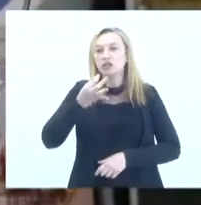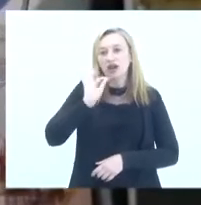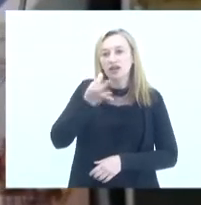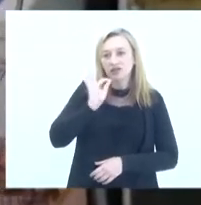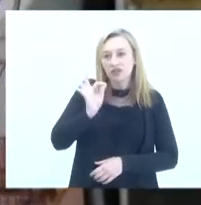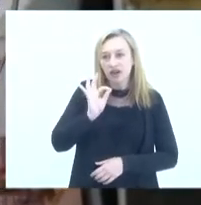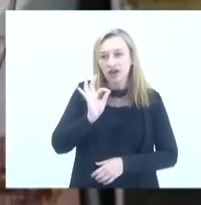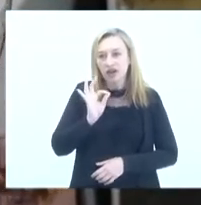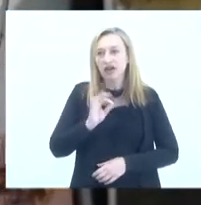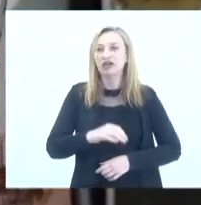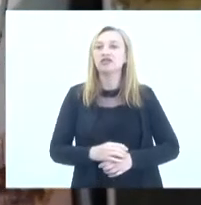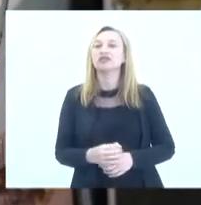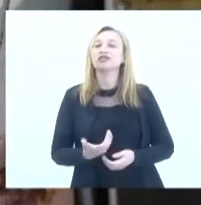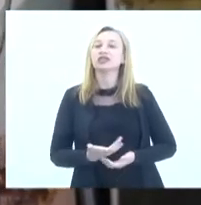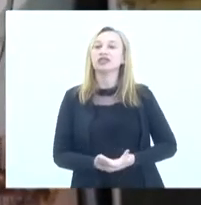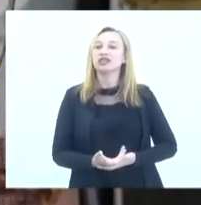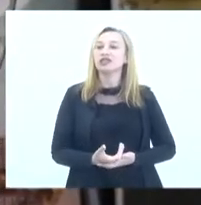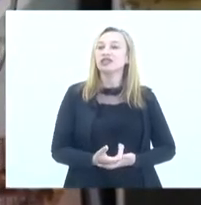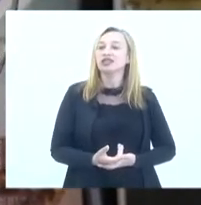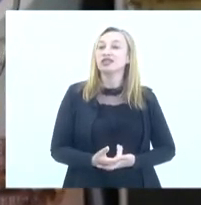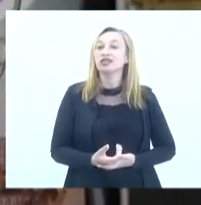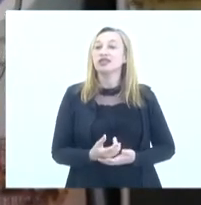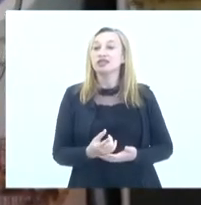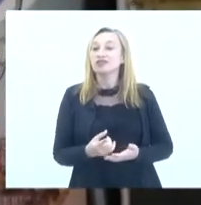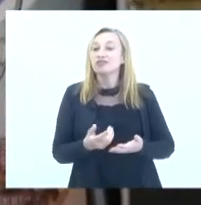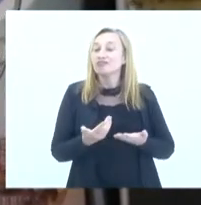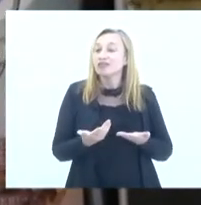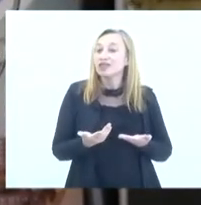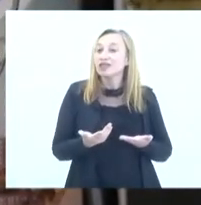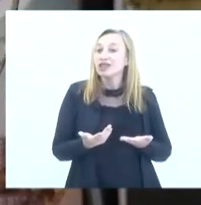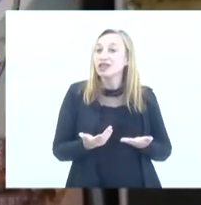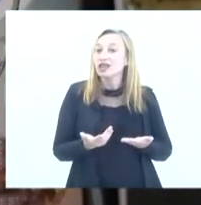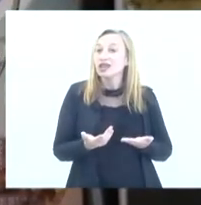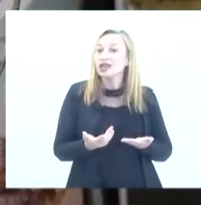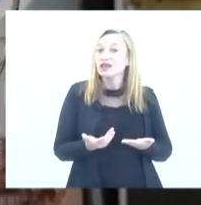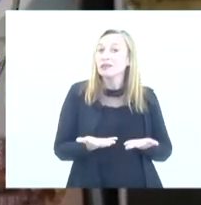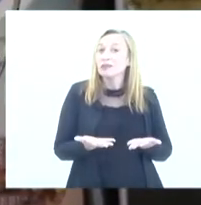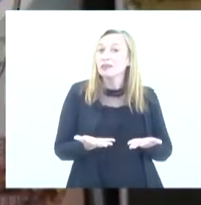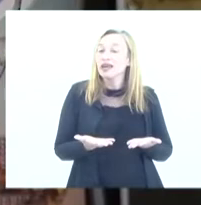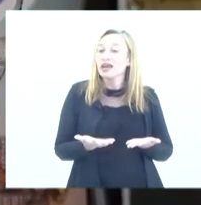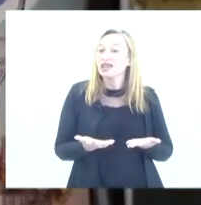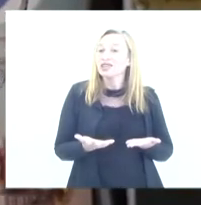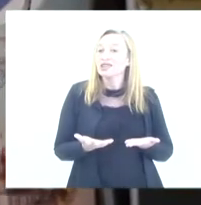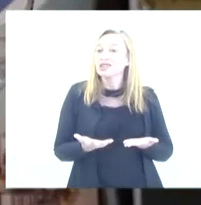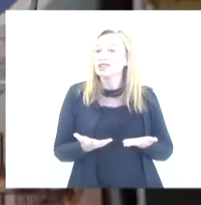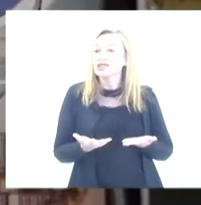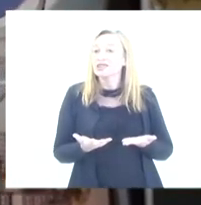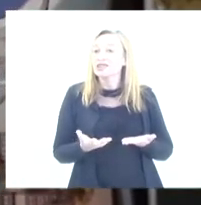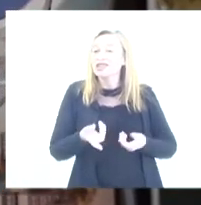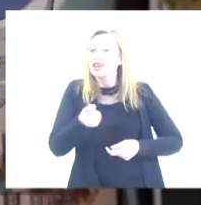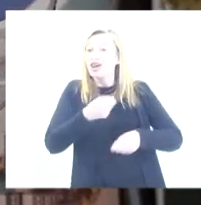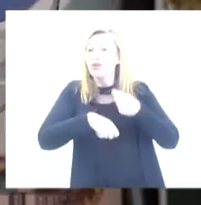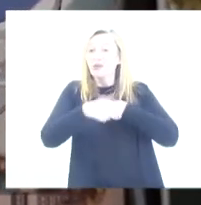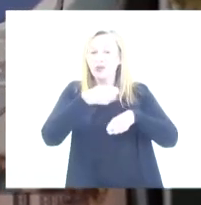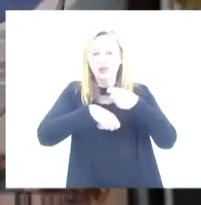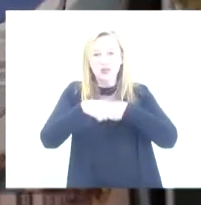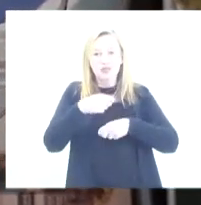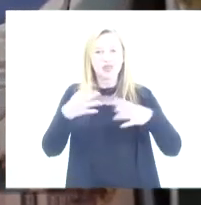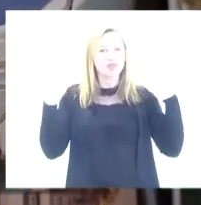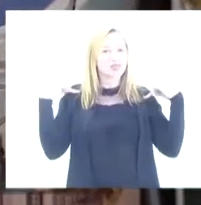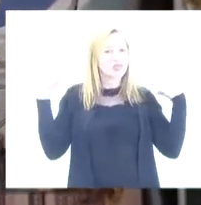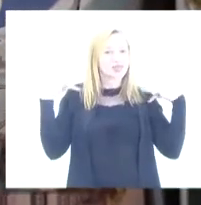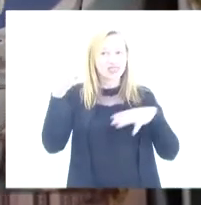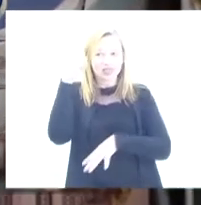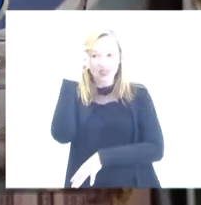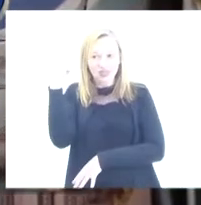uma entidade sem fins lucrativos que promove as vocações econômicas, turísticas, culturais